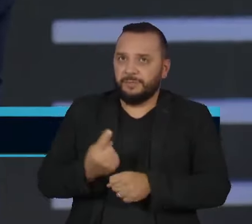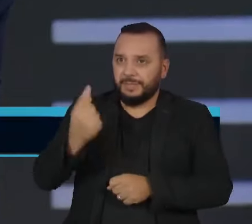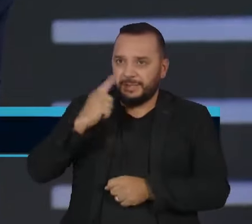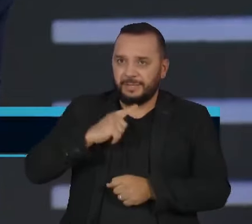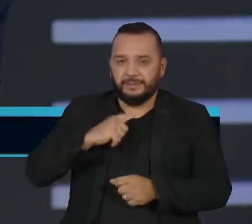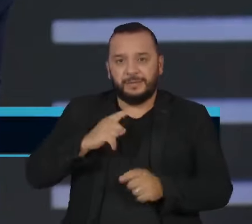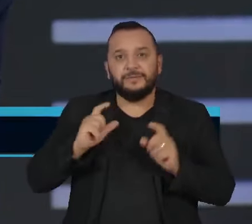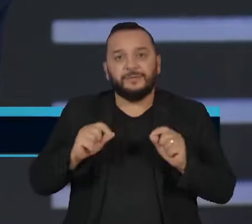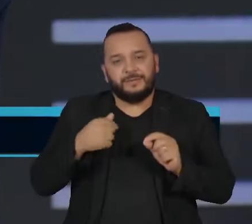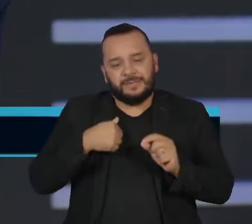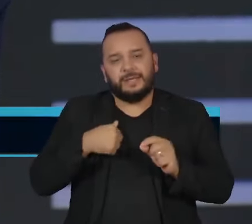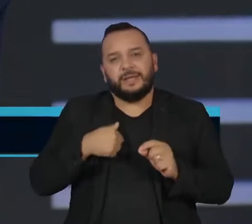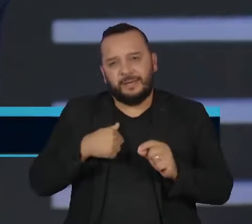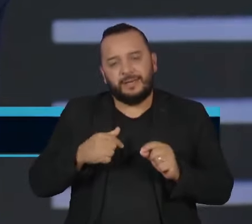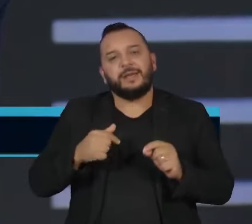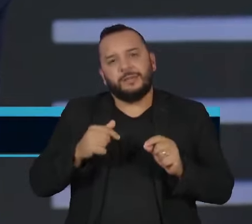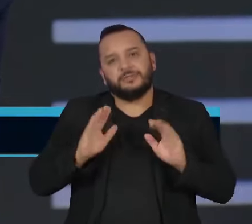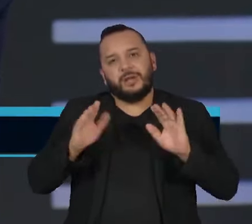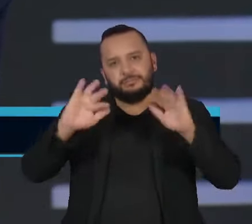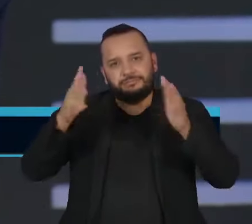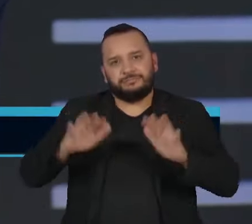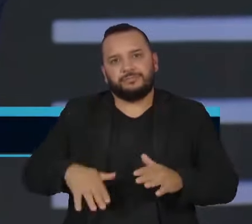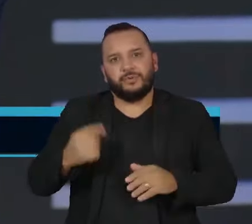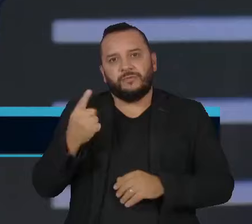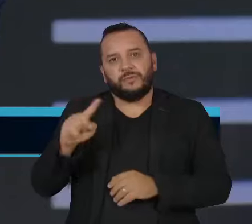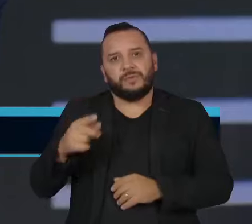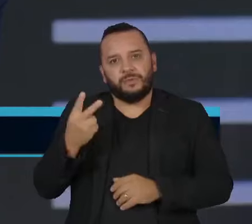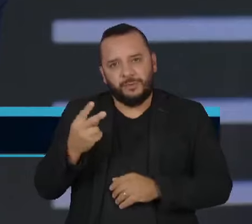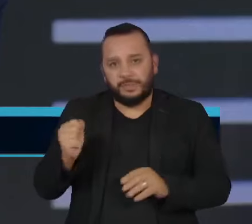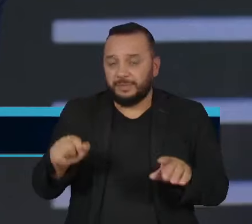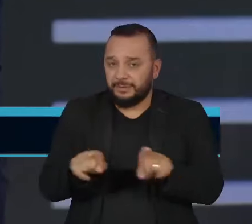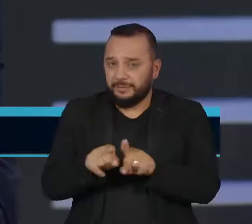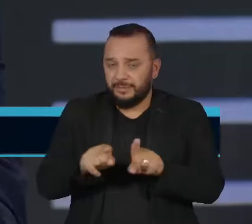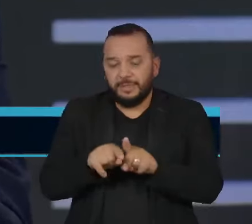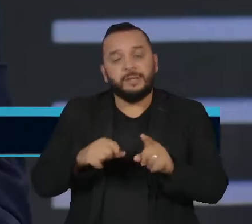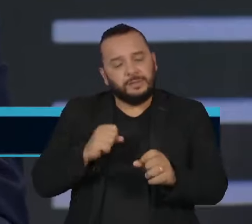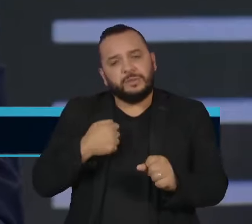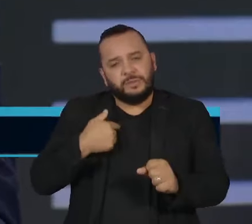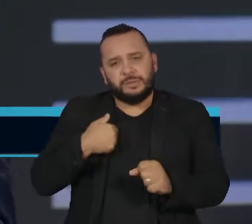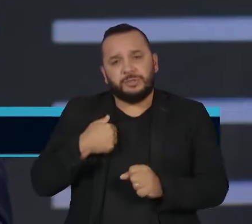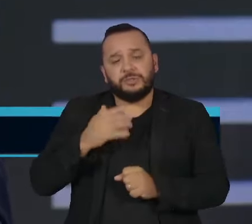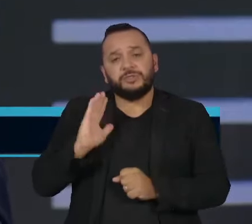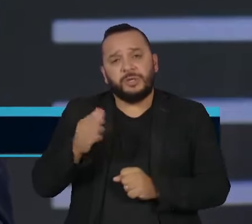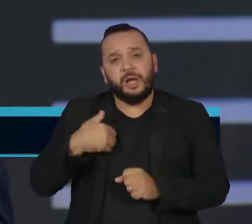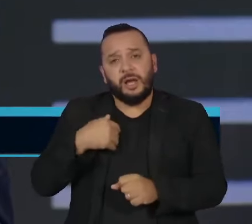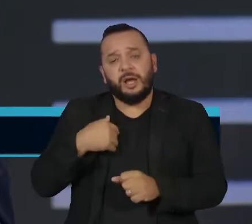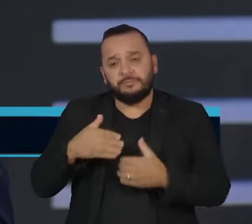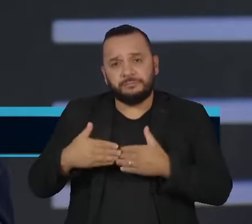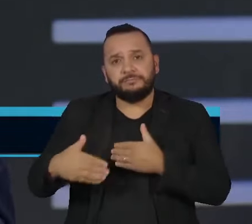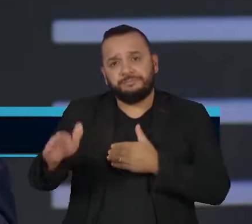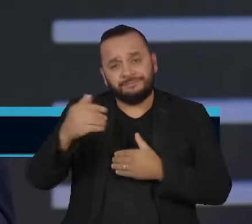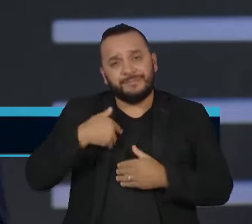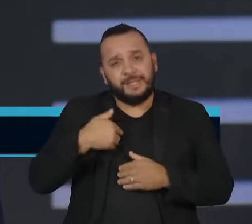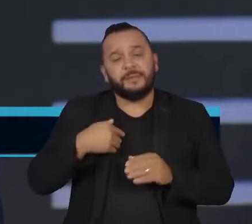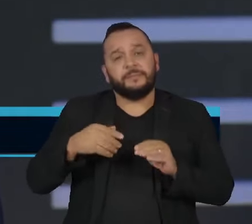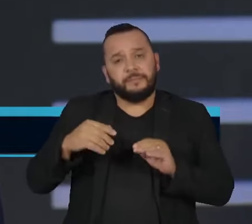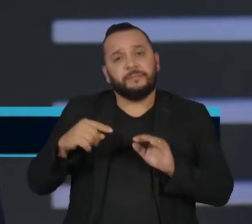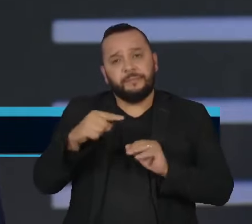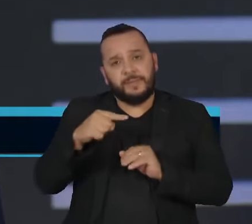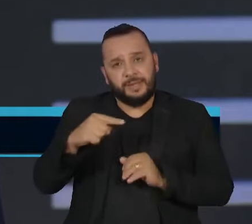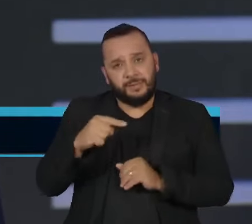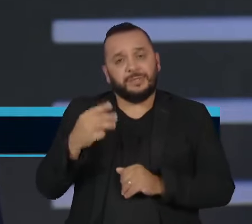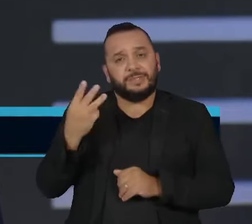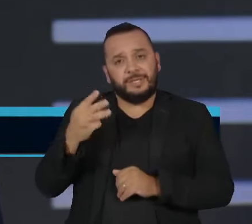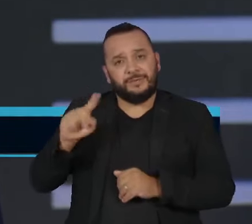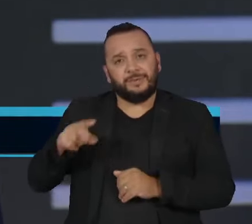recessão, menos 1,2, e esse ano vai ter recessão, menos estimas, menos 3,5 do PIB. Então, você tem um